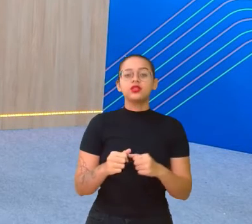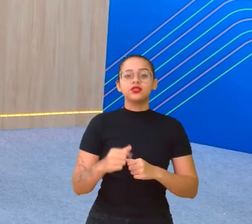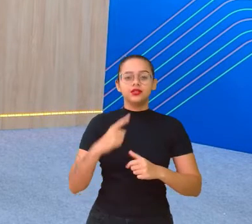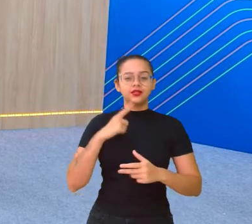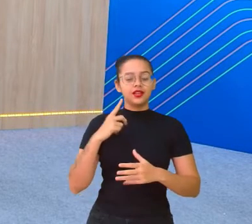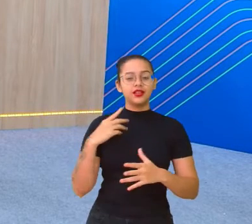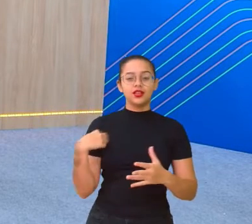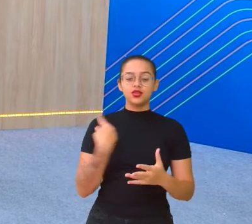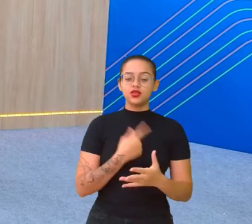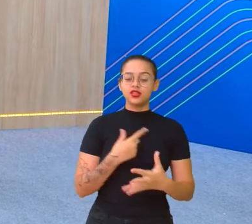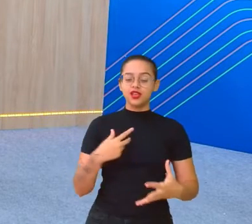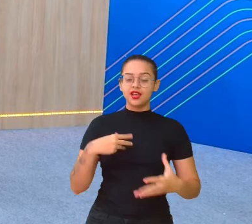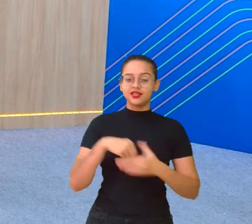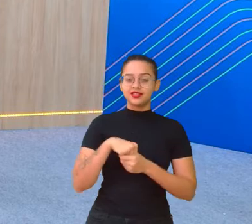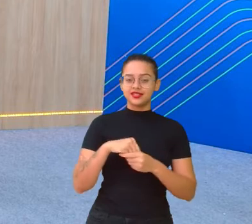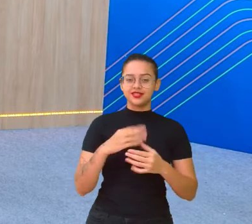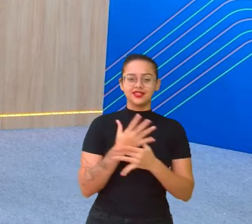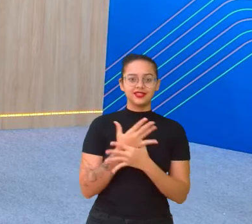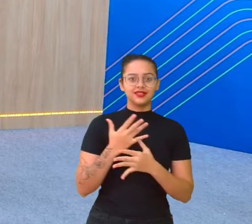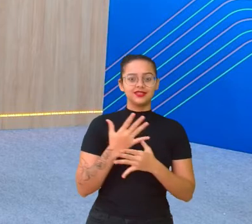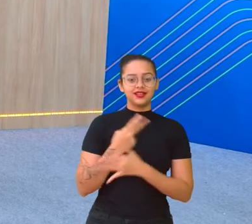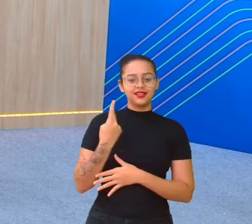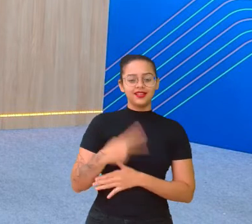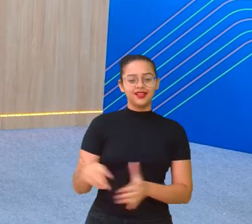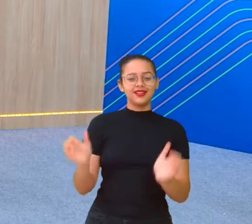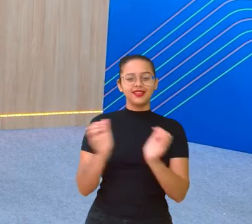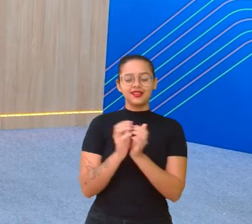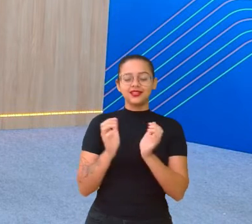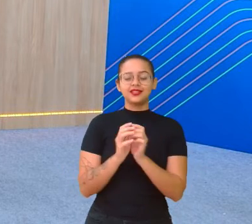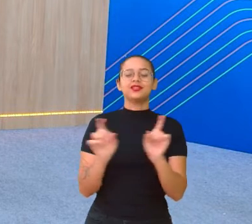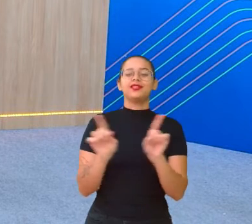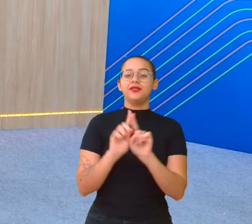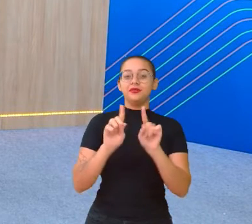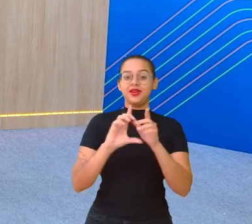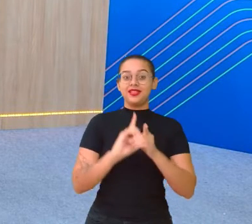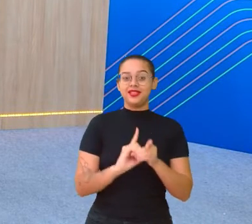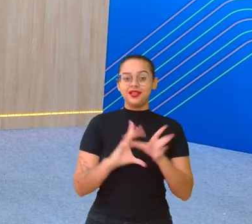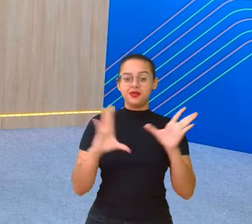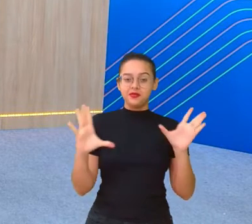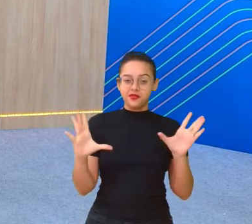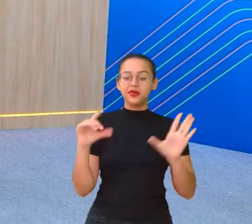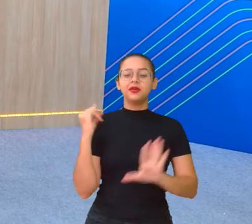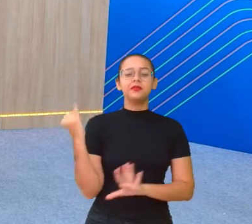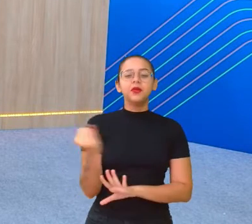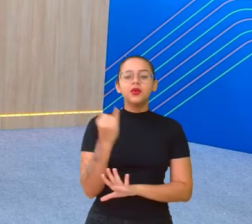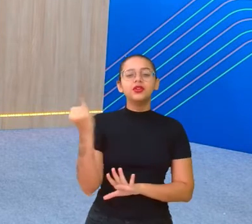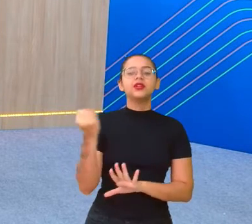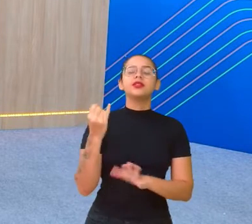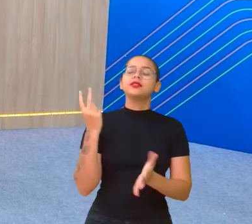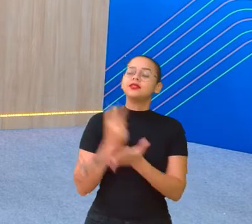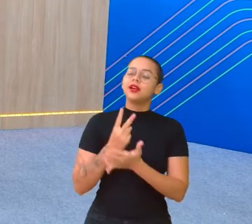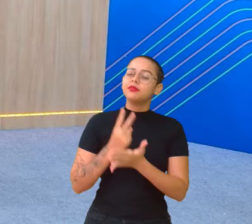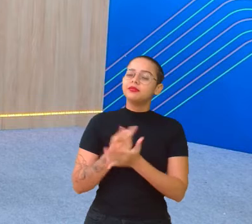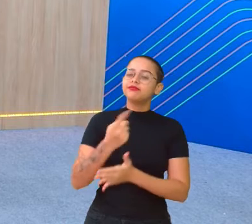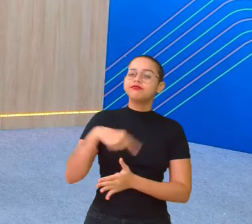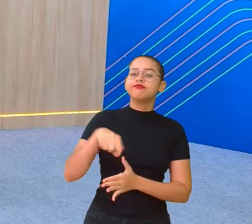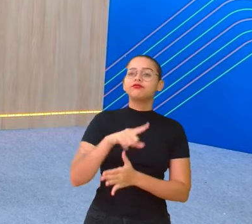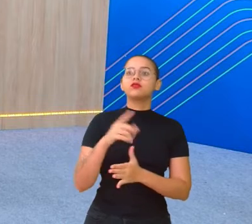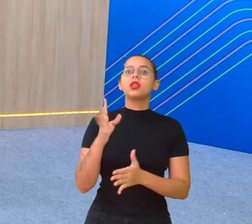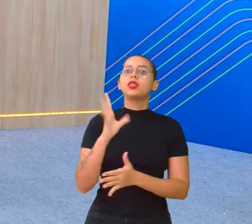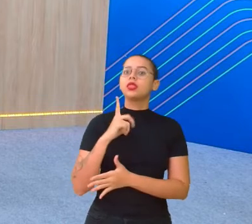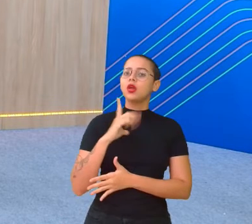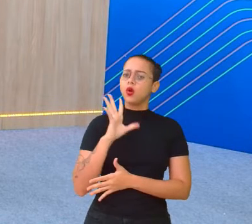nossa cidade. Tudo isso faz parte da nossa democracia também. Então é muito importante que cada vez mais vocês se